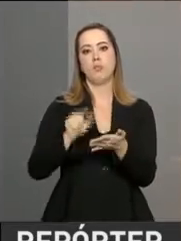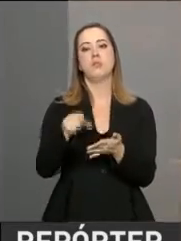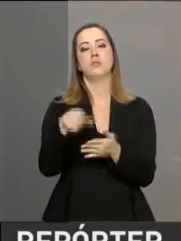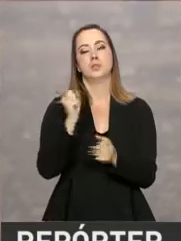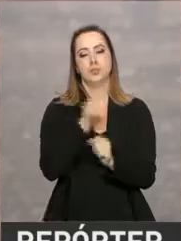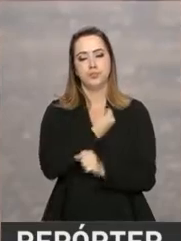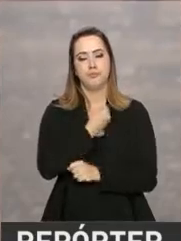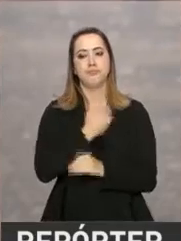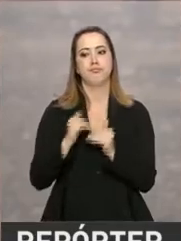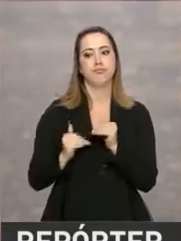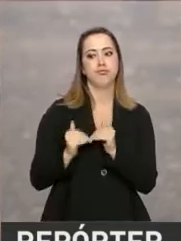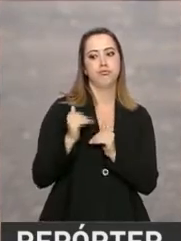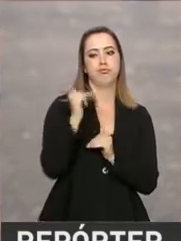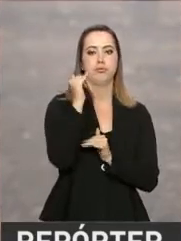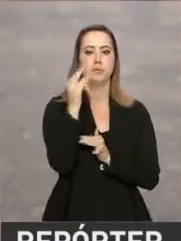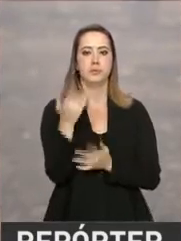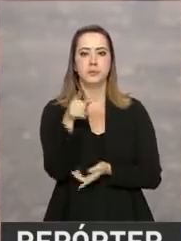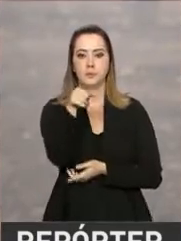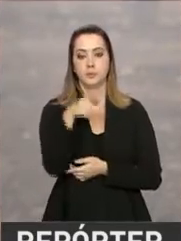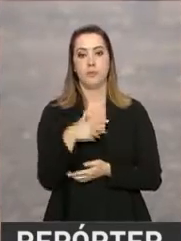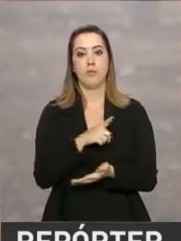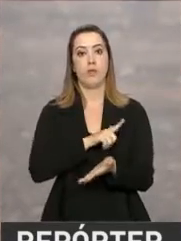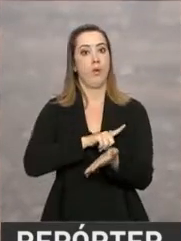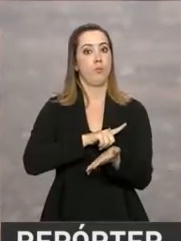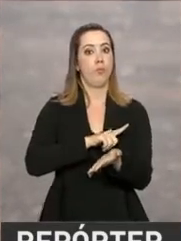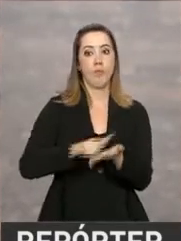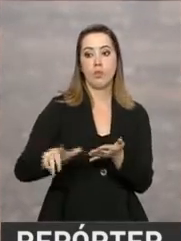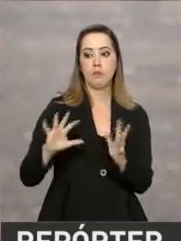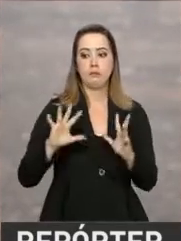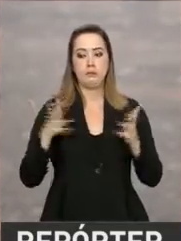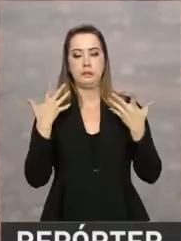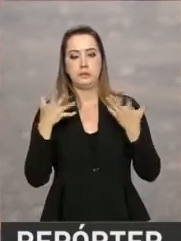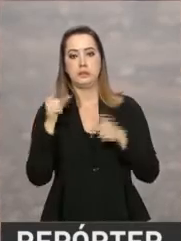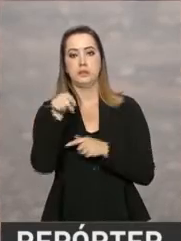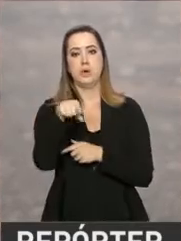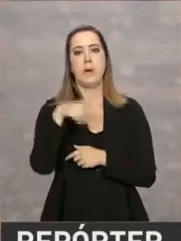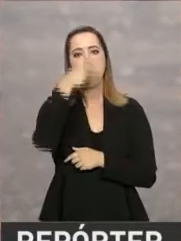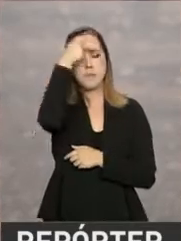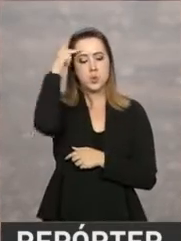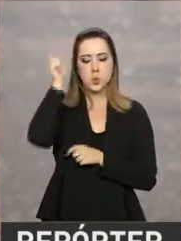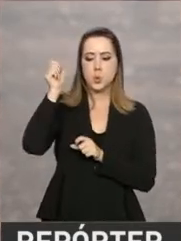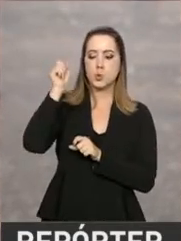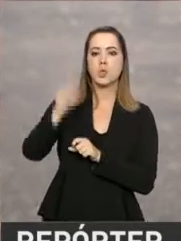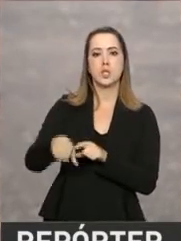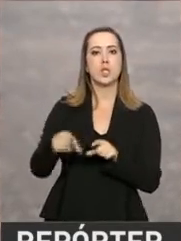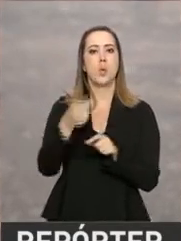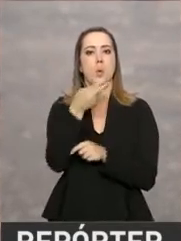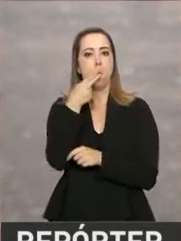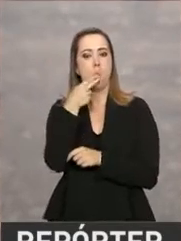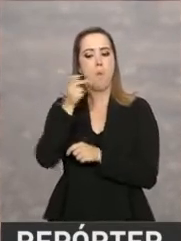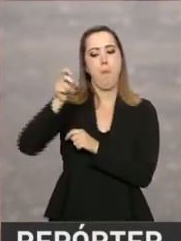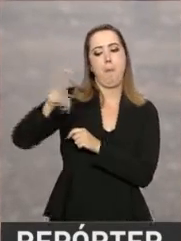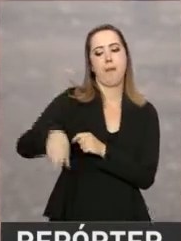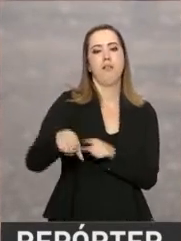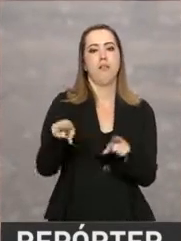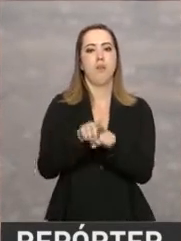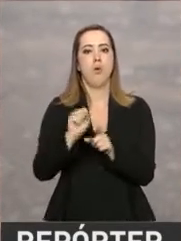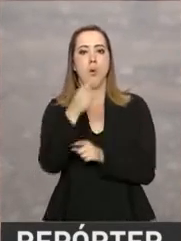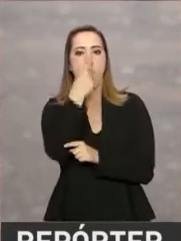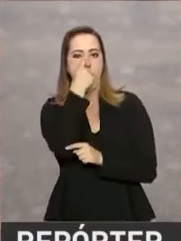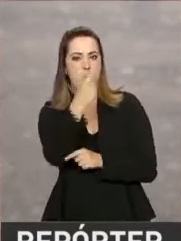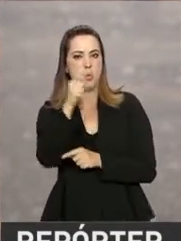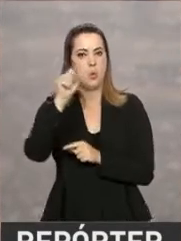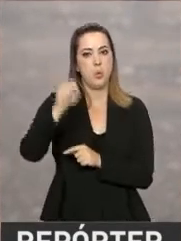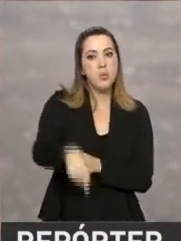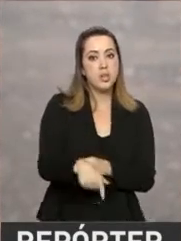piorar além do clima seco as ações das pessoas contribuem muito para o aumento dos incêndios jogar bitucas de cigarro queimar lixo por exemplo